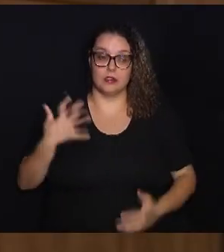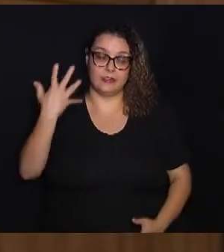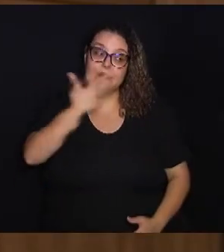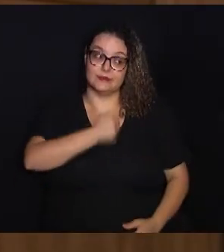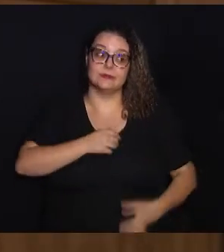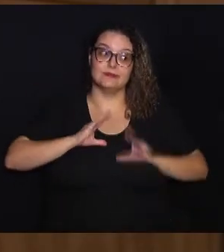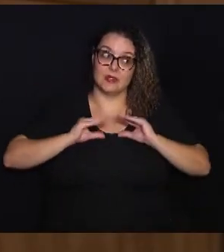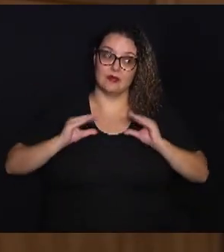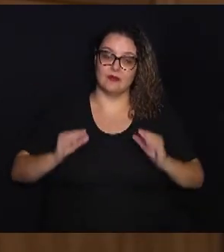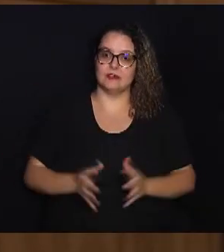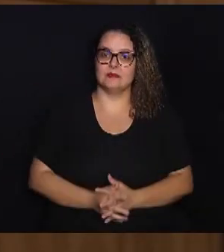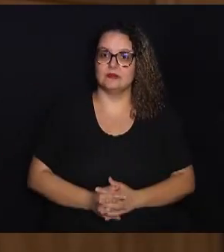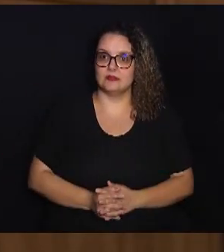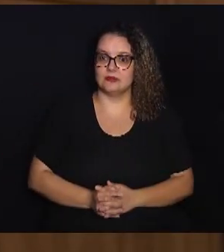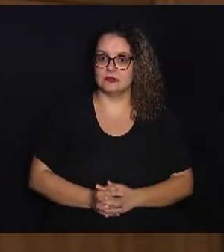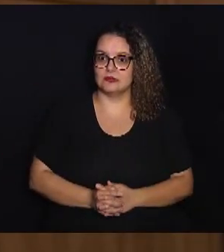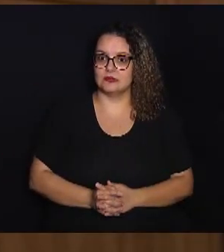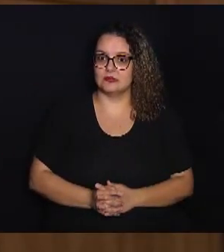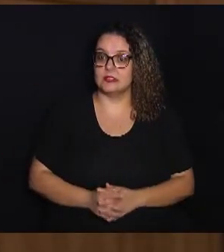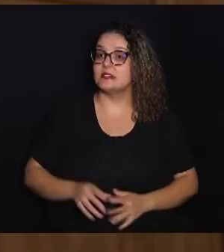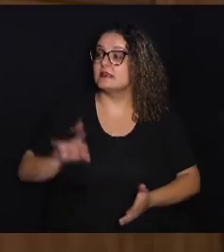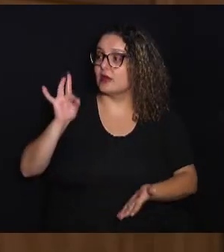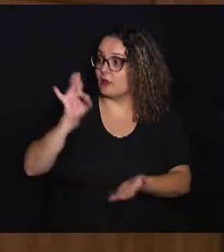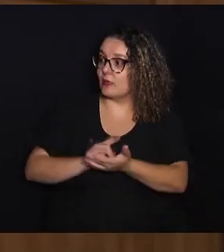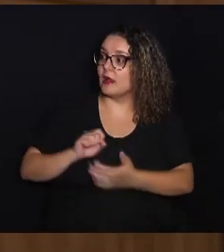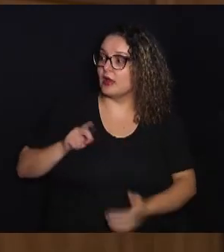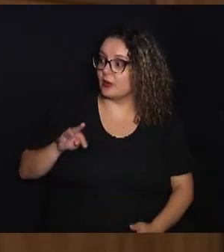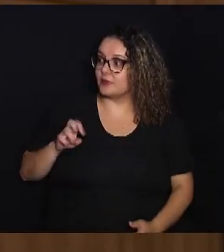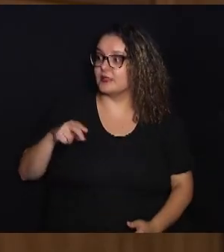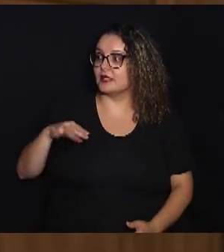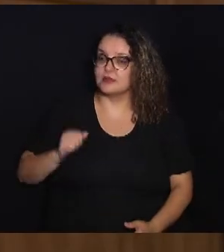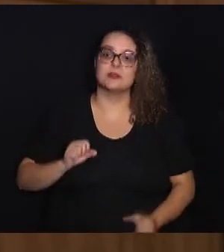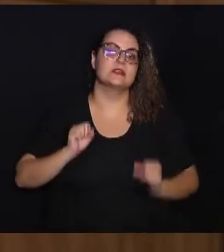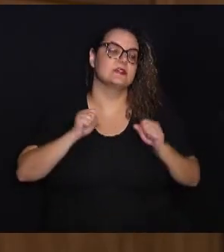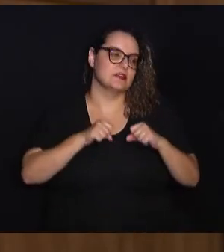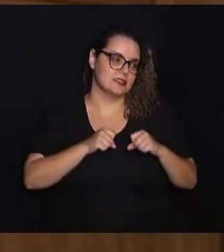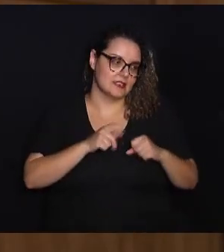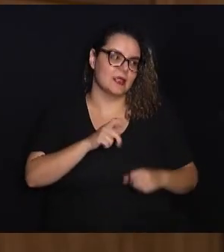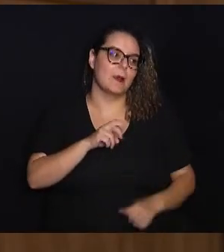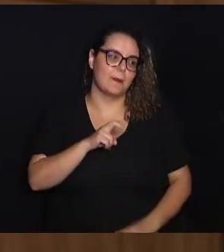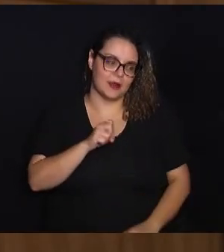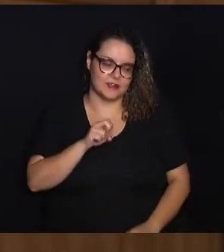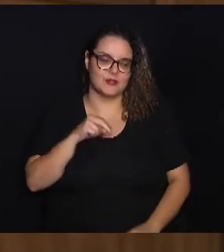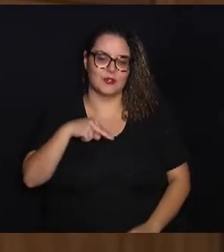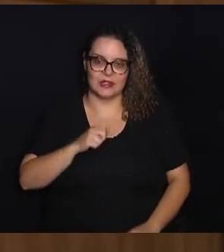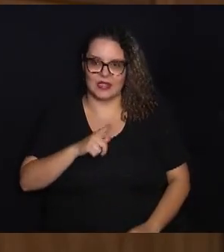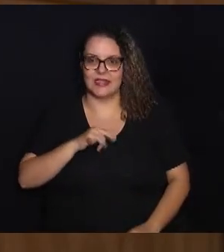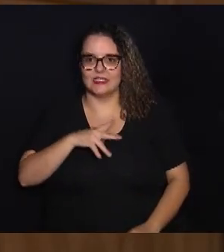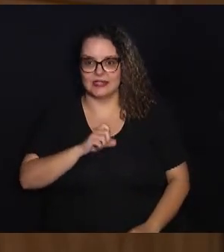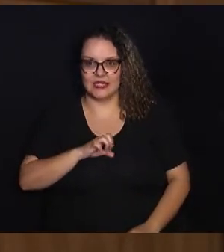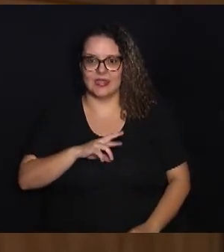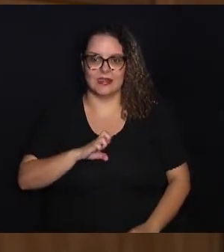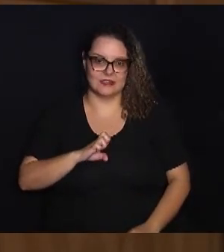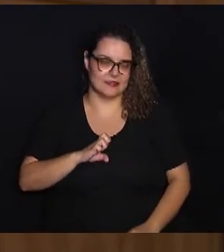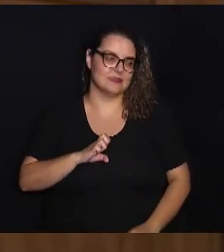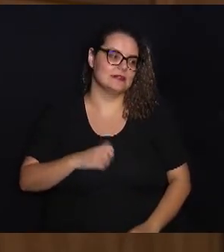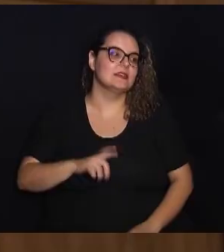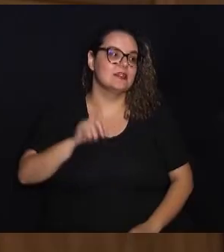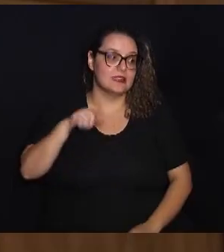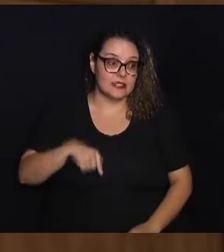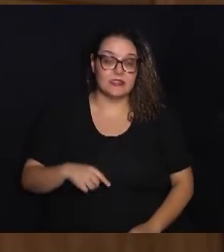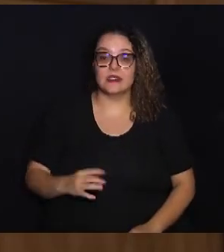confortáveis. São joias autênticas. Sim, são bem personalizadas e essa é uma das coisas mais interessantes da cerâmica, que a